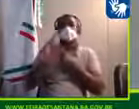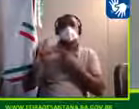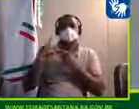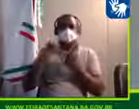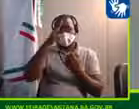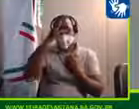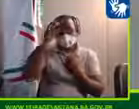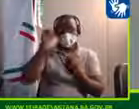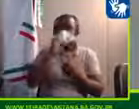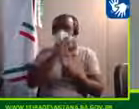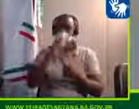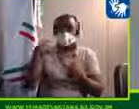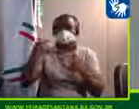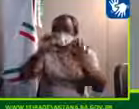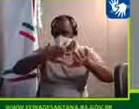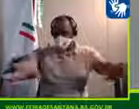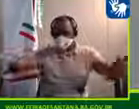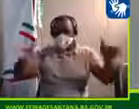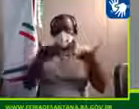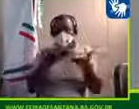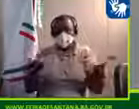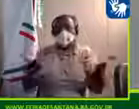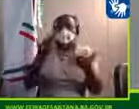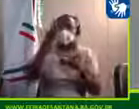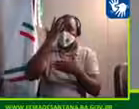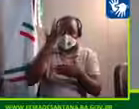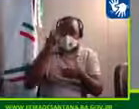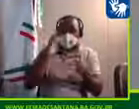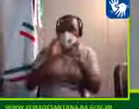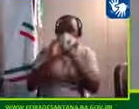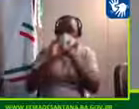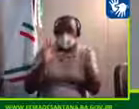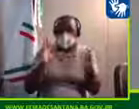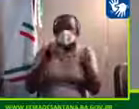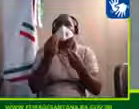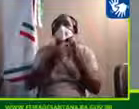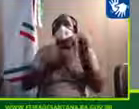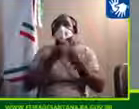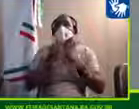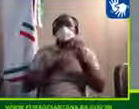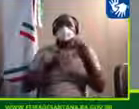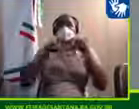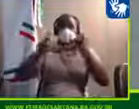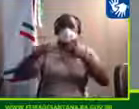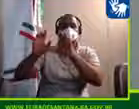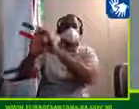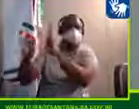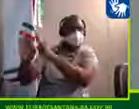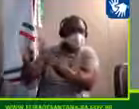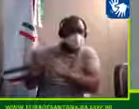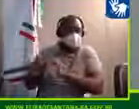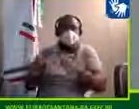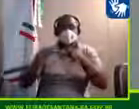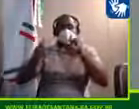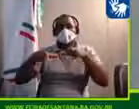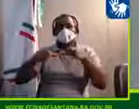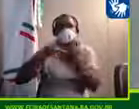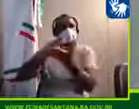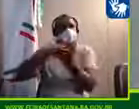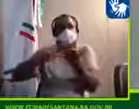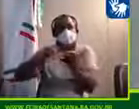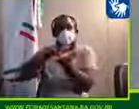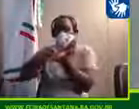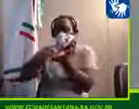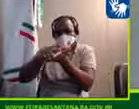amanhã já podem funcionar armário e utilidades do lar, cama e mesa e tecidos, vestuário, moda e